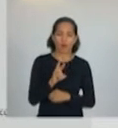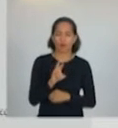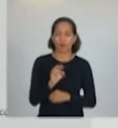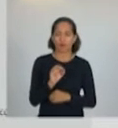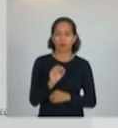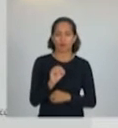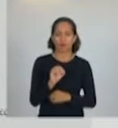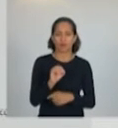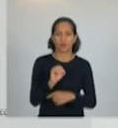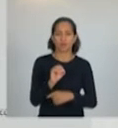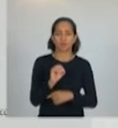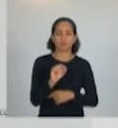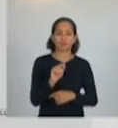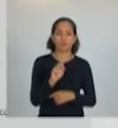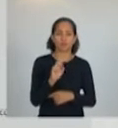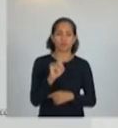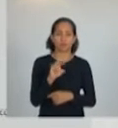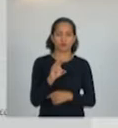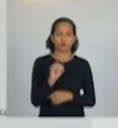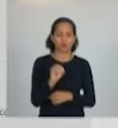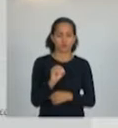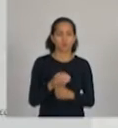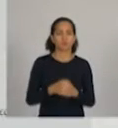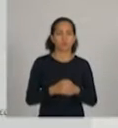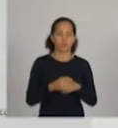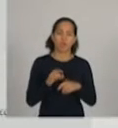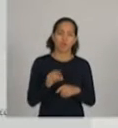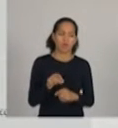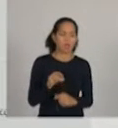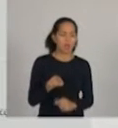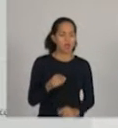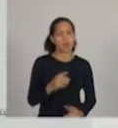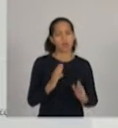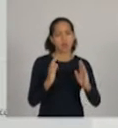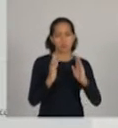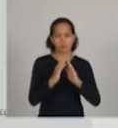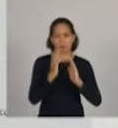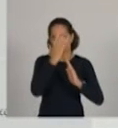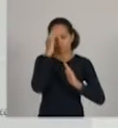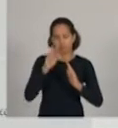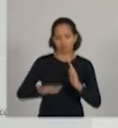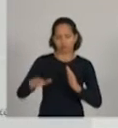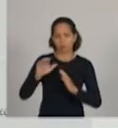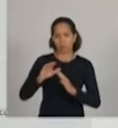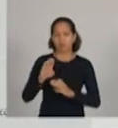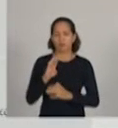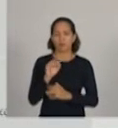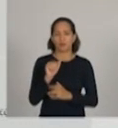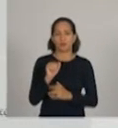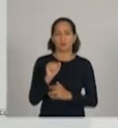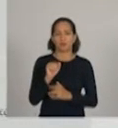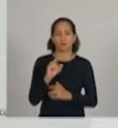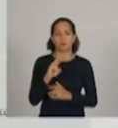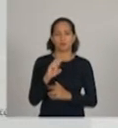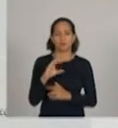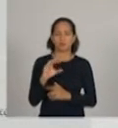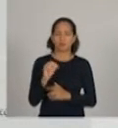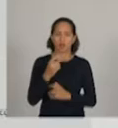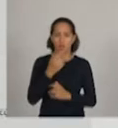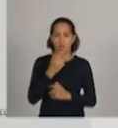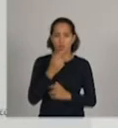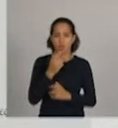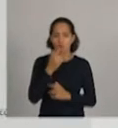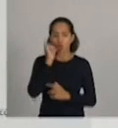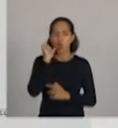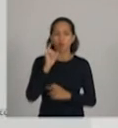nome Antenor Rosário Gomes de Alcântara. Rogério é um morador histórico do bairro Barcelona e ontem infartou às 10 horas da